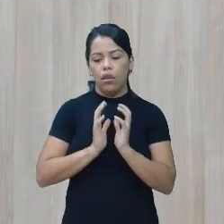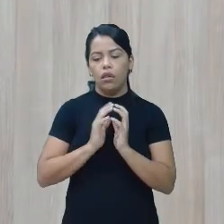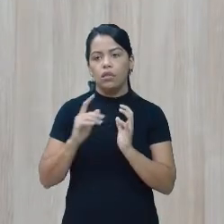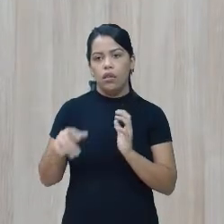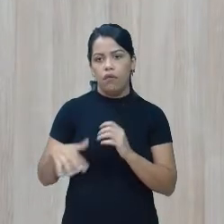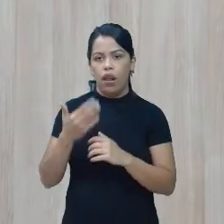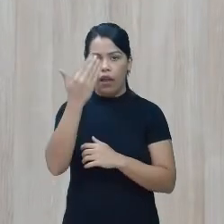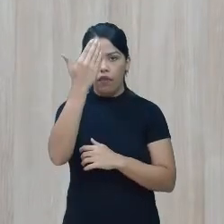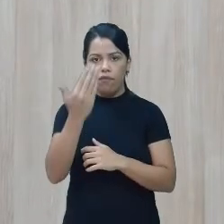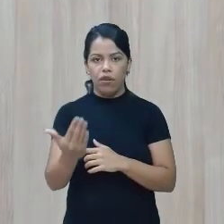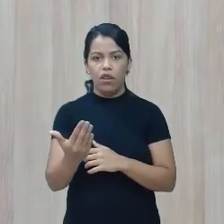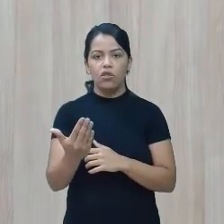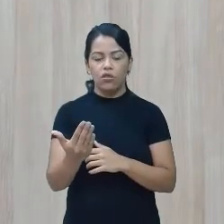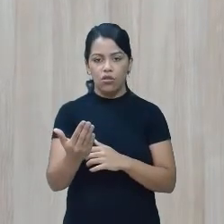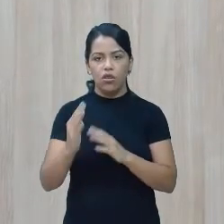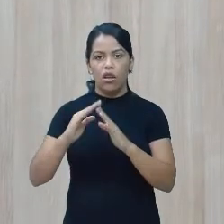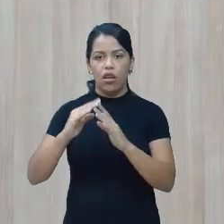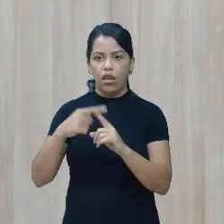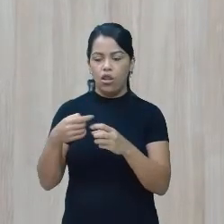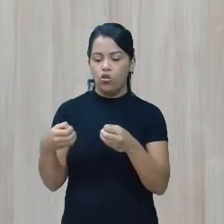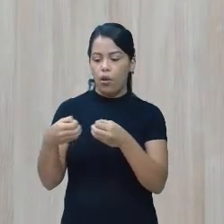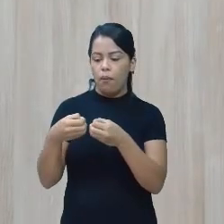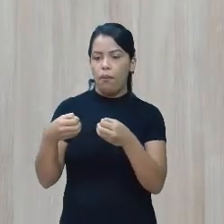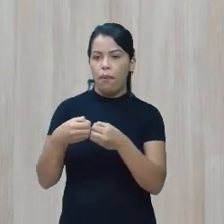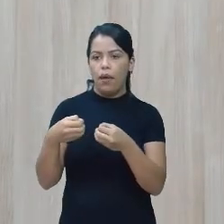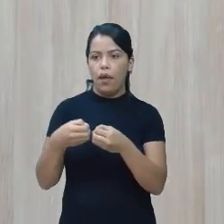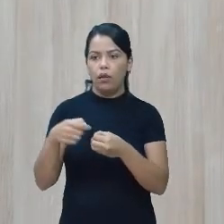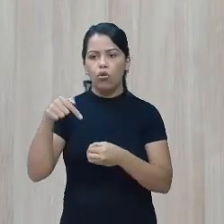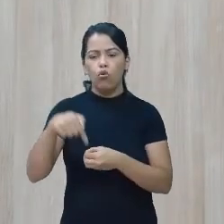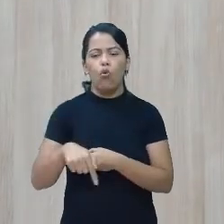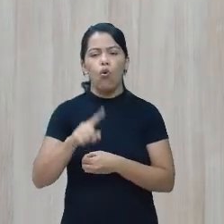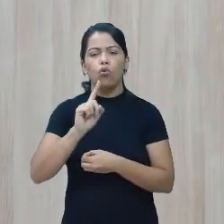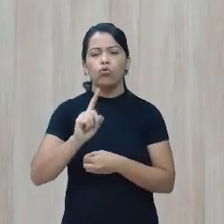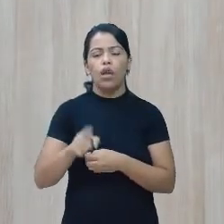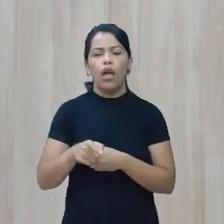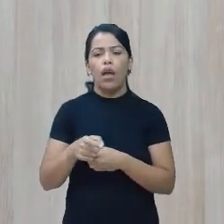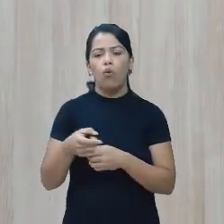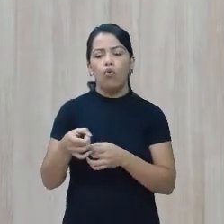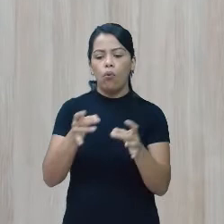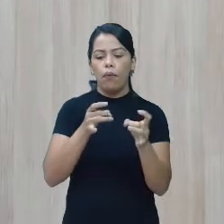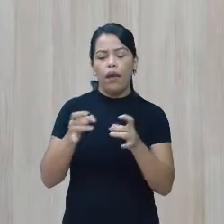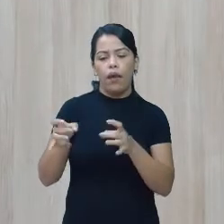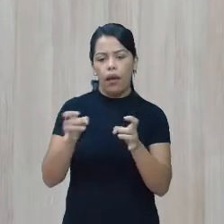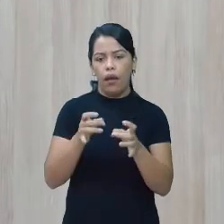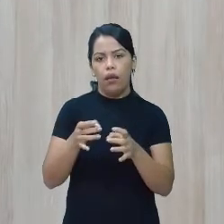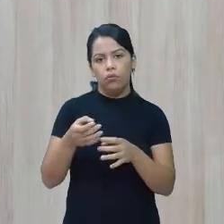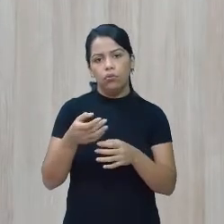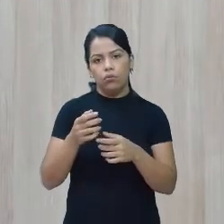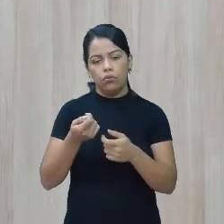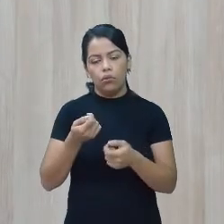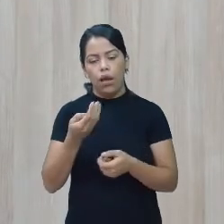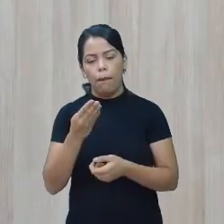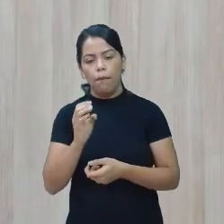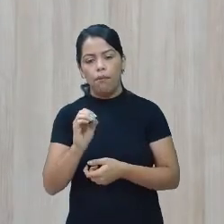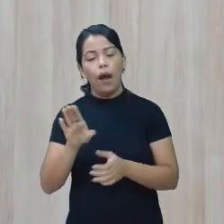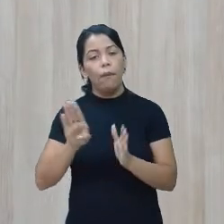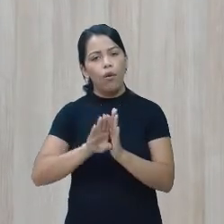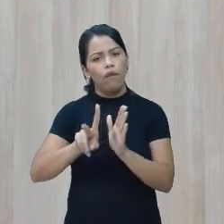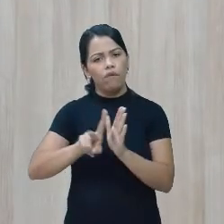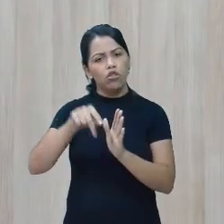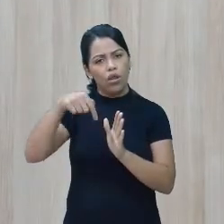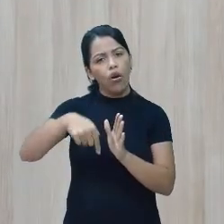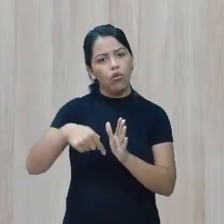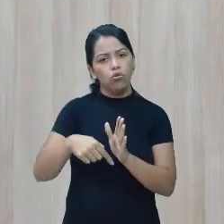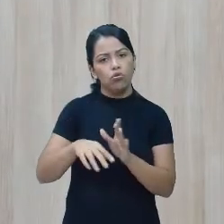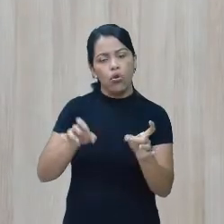igreja de São Gonçalo, ali próximo ao que hoje é o mercado da Boa Vista, né? Então, a gente tem essa representação bem